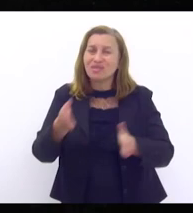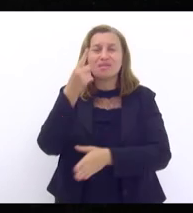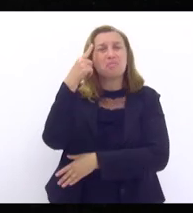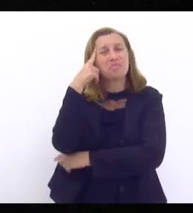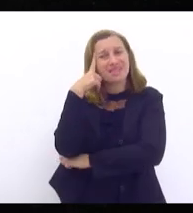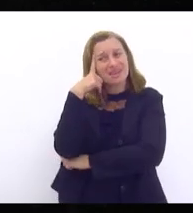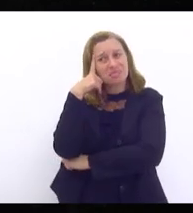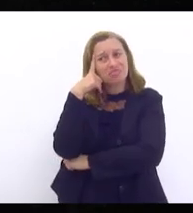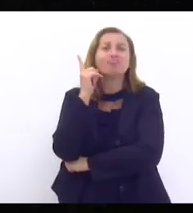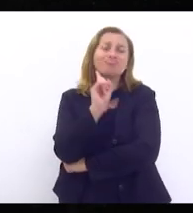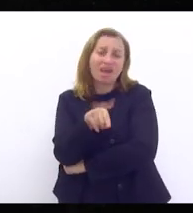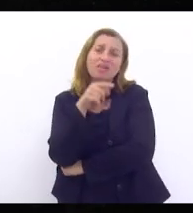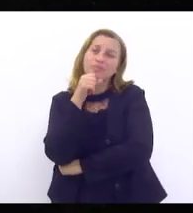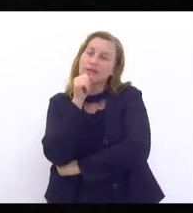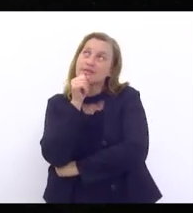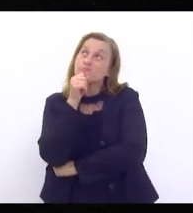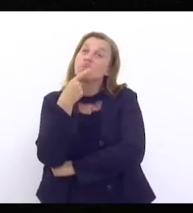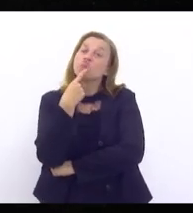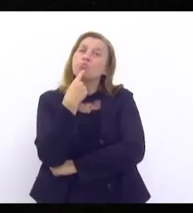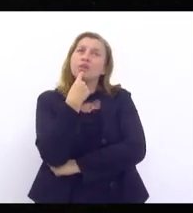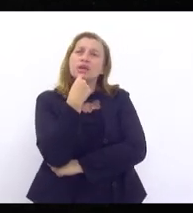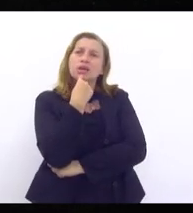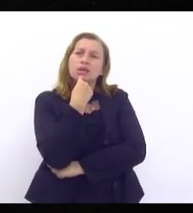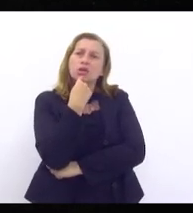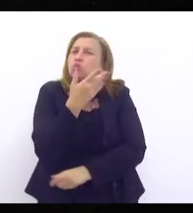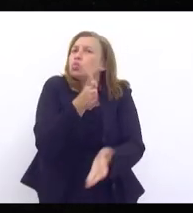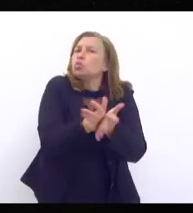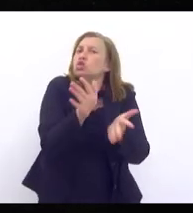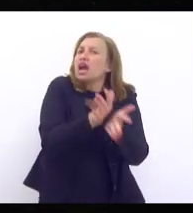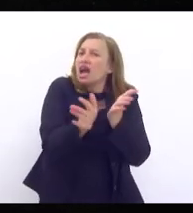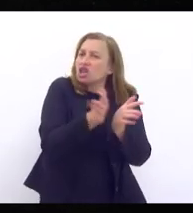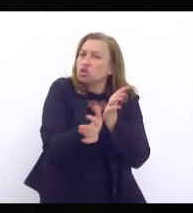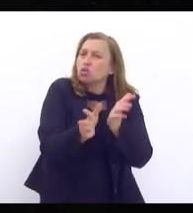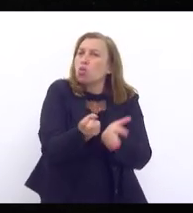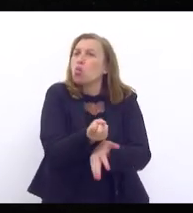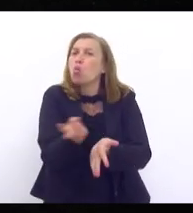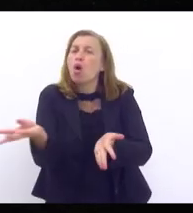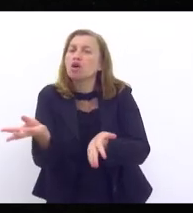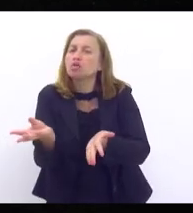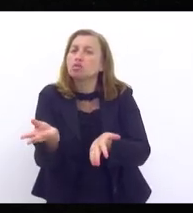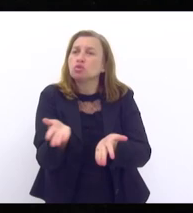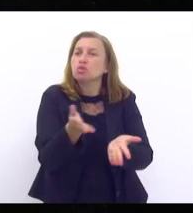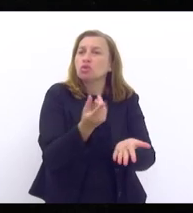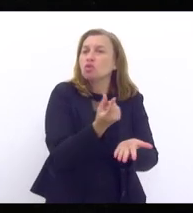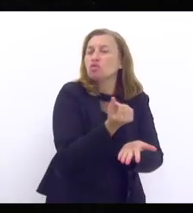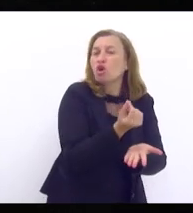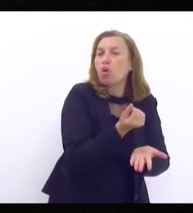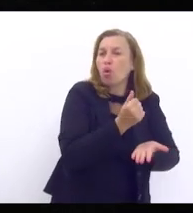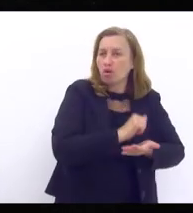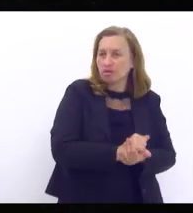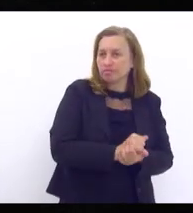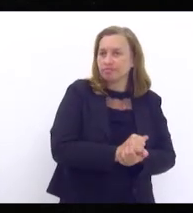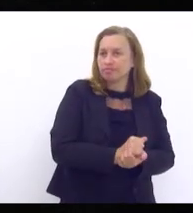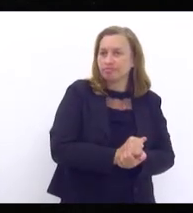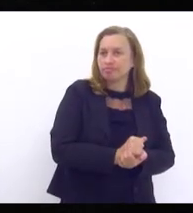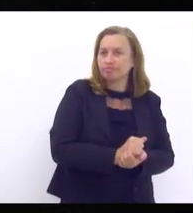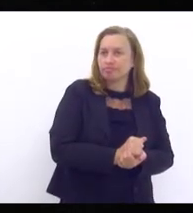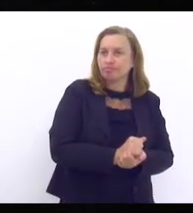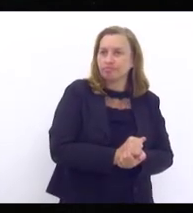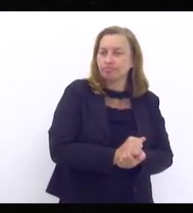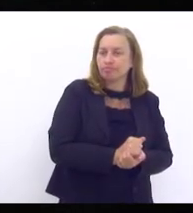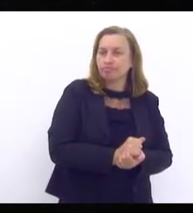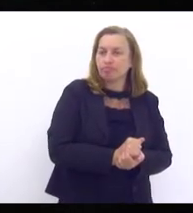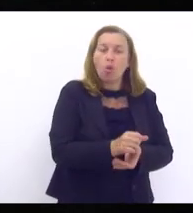reflexão, não é, sobre os custos, quanto custa, não é,